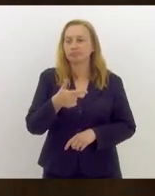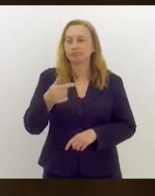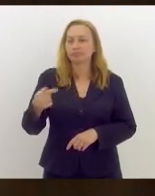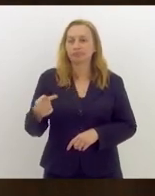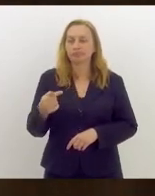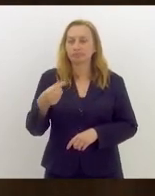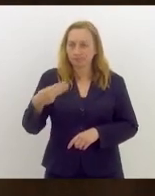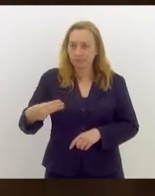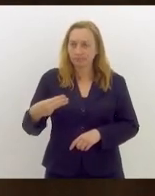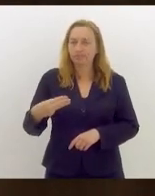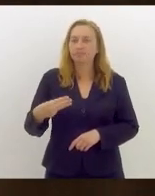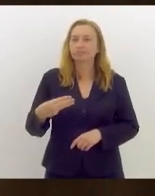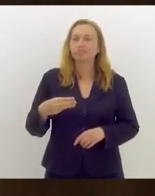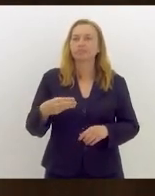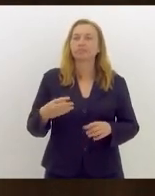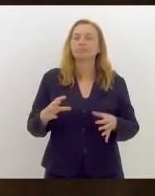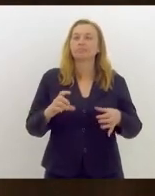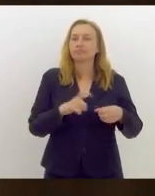convênio